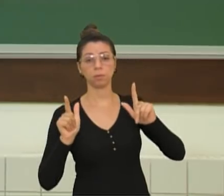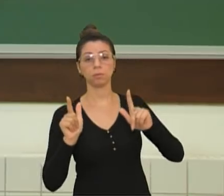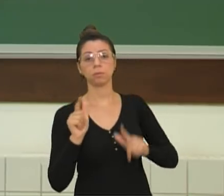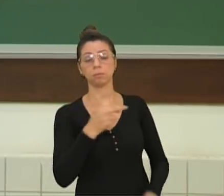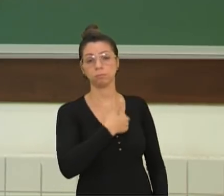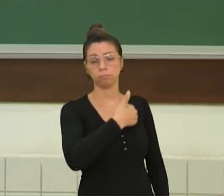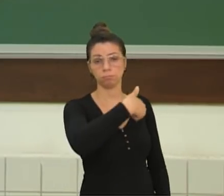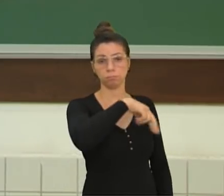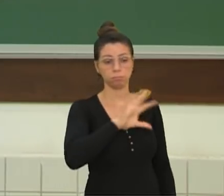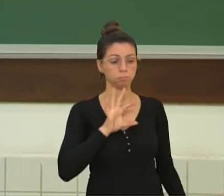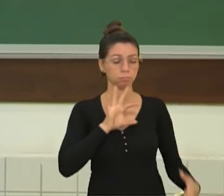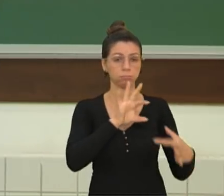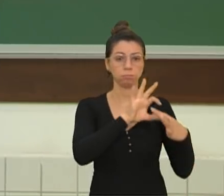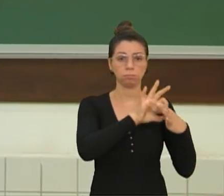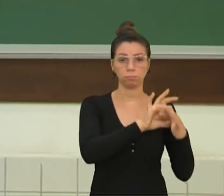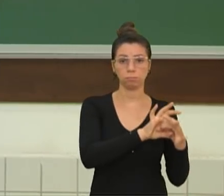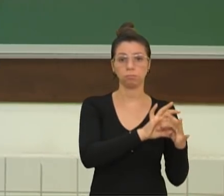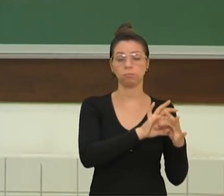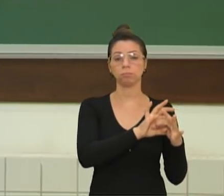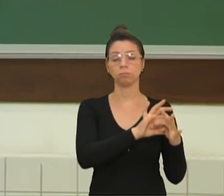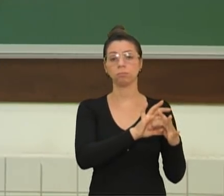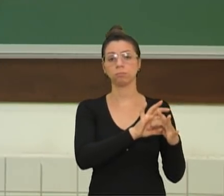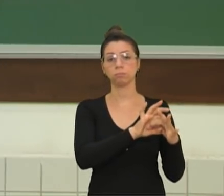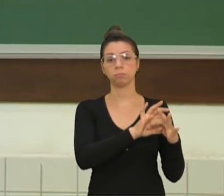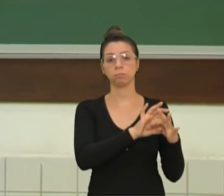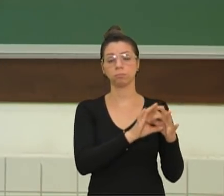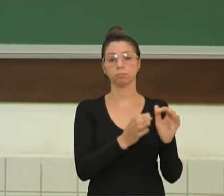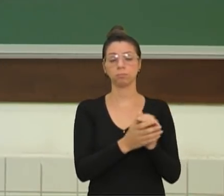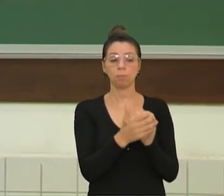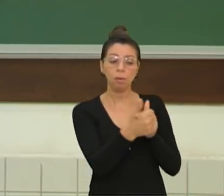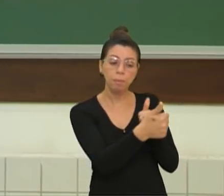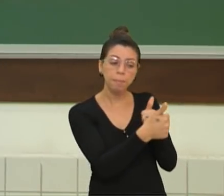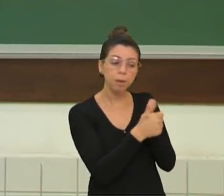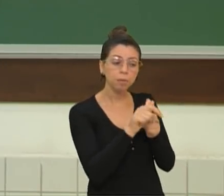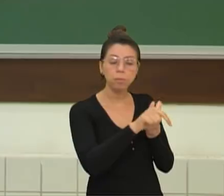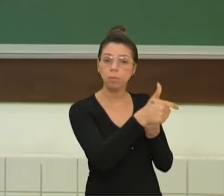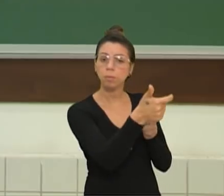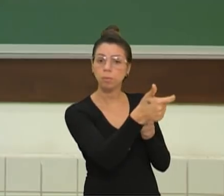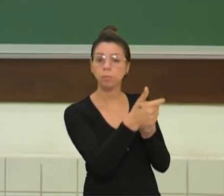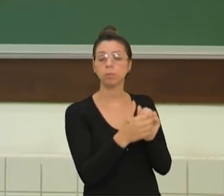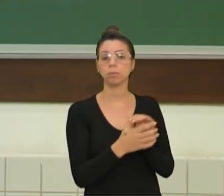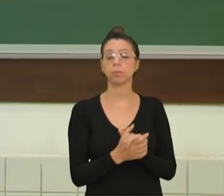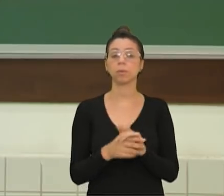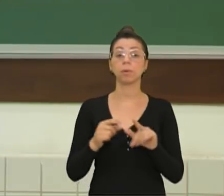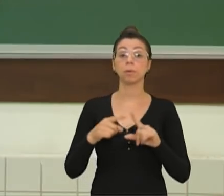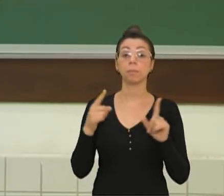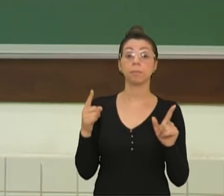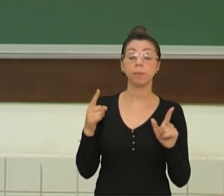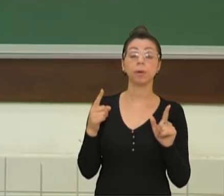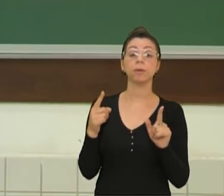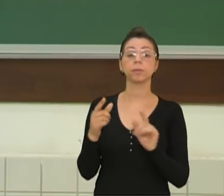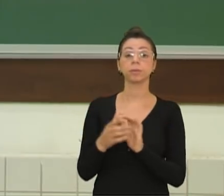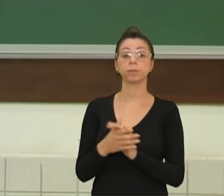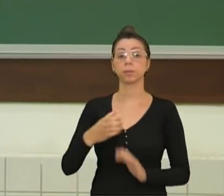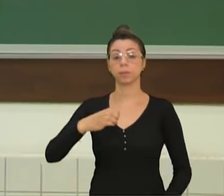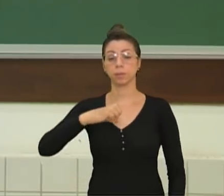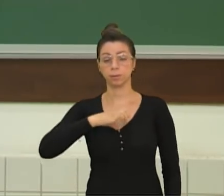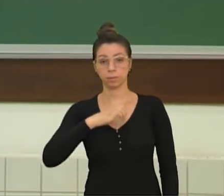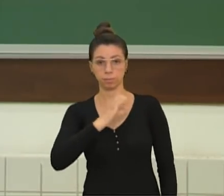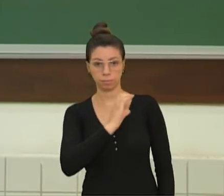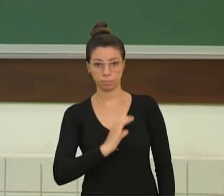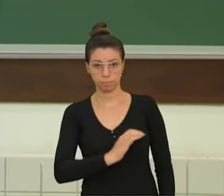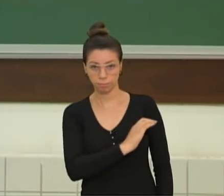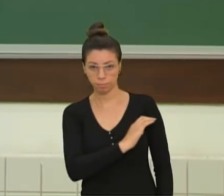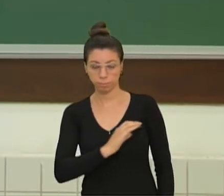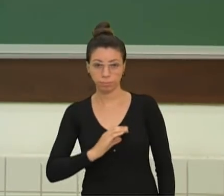mais ligada a um conceito, digamos, de proximidade com o próximo. Porém, tanto a ética do cristianismo,